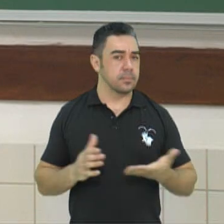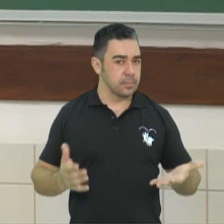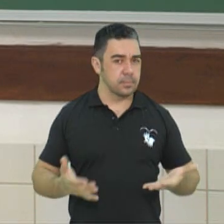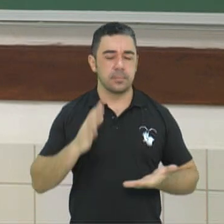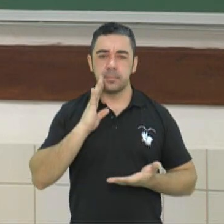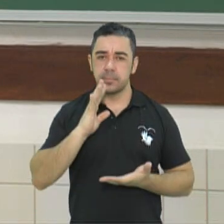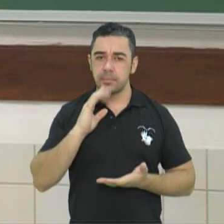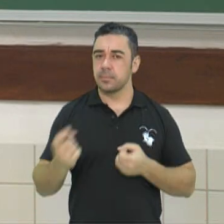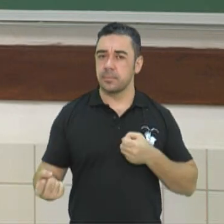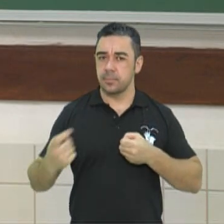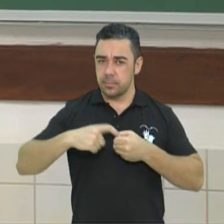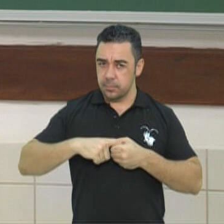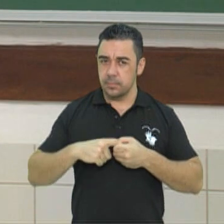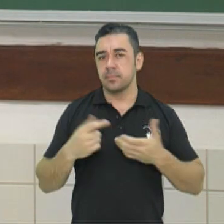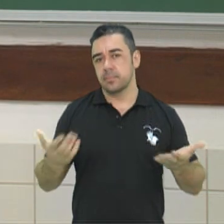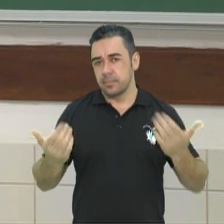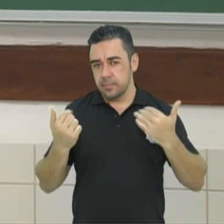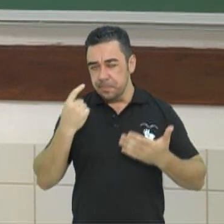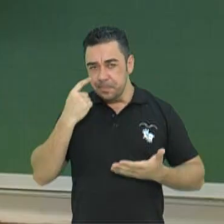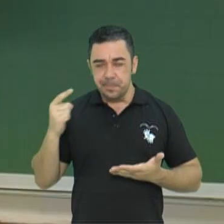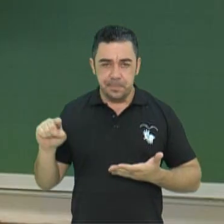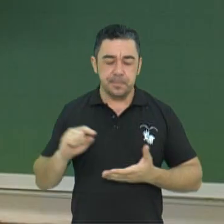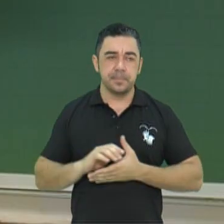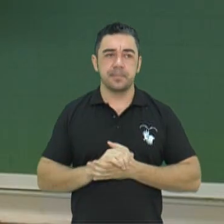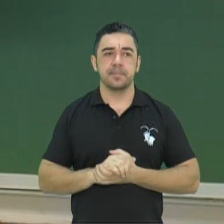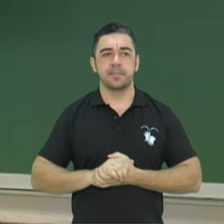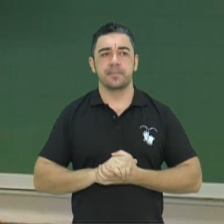Legal, pessoal, voltamos, vamos lá.